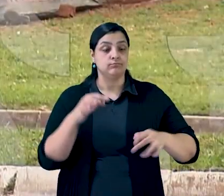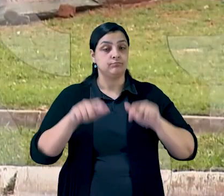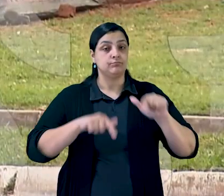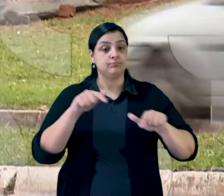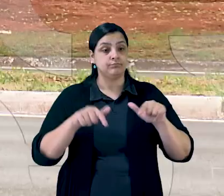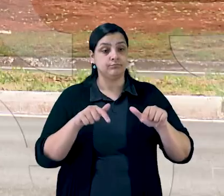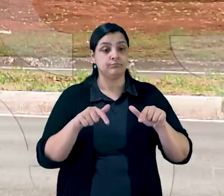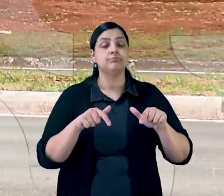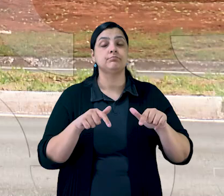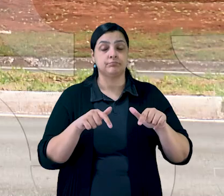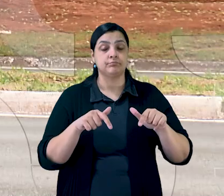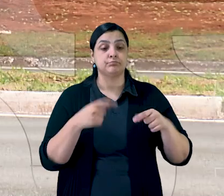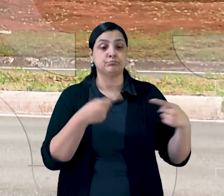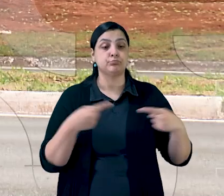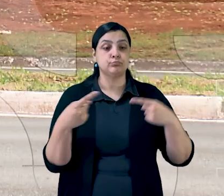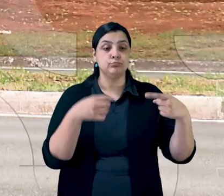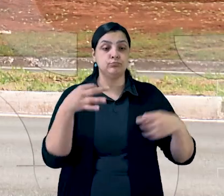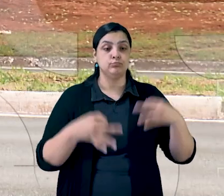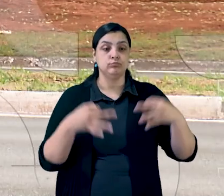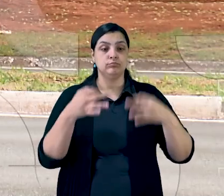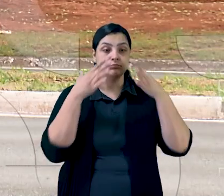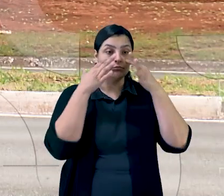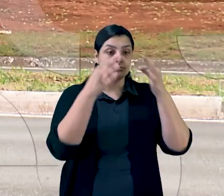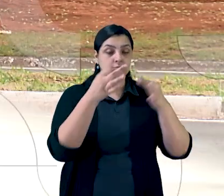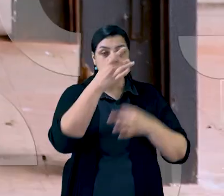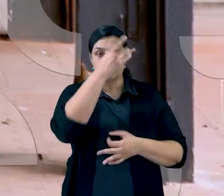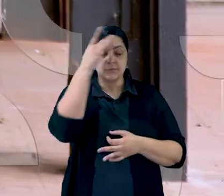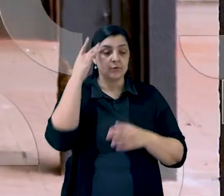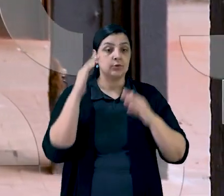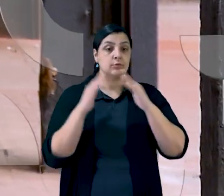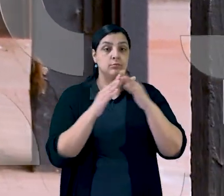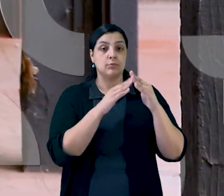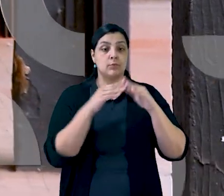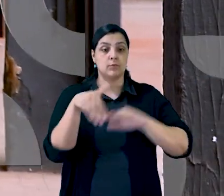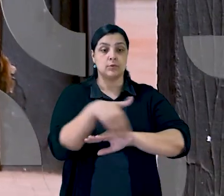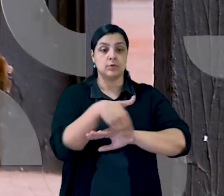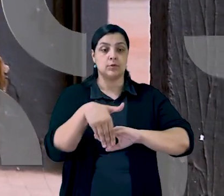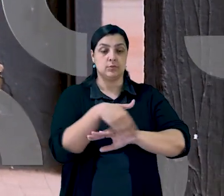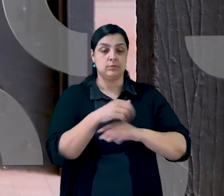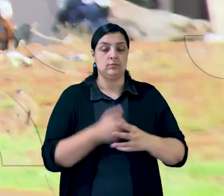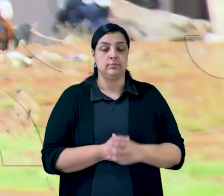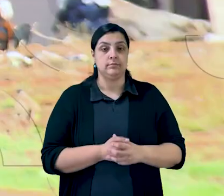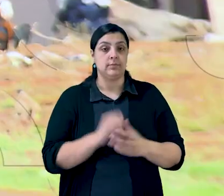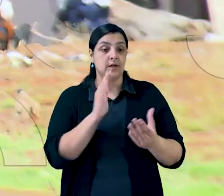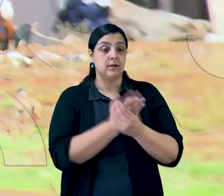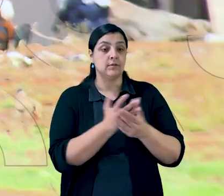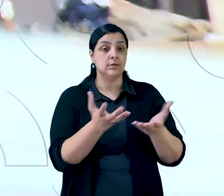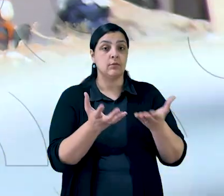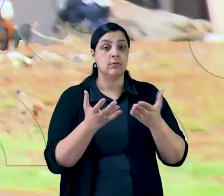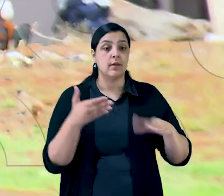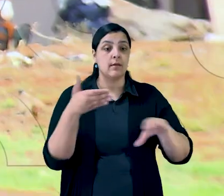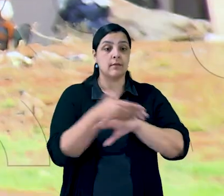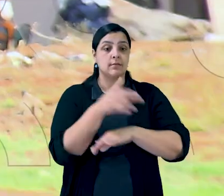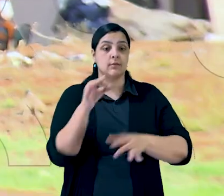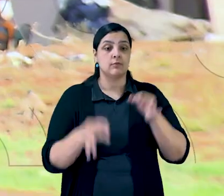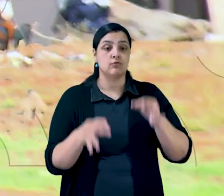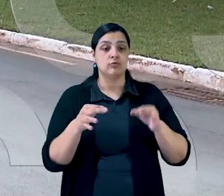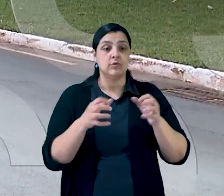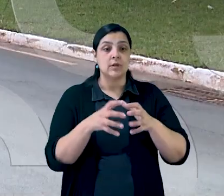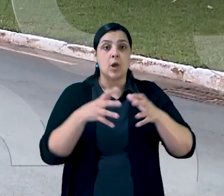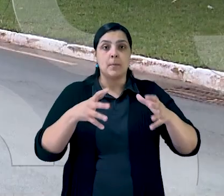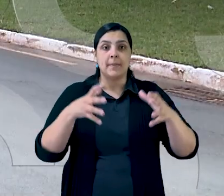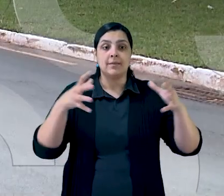A Justiça do Trabalho instituiu a política judicial de atenção a pessoas em situação de rua. A ação busca ampliar o